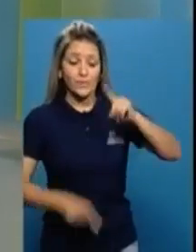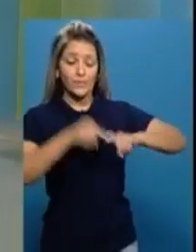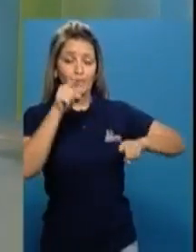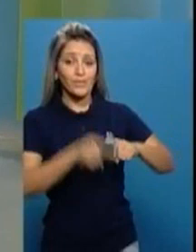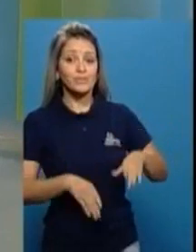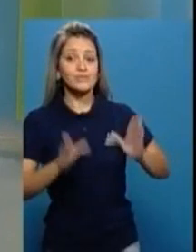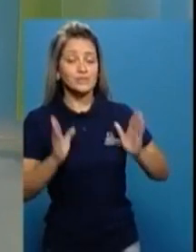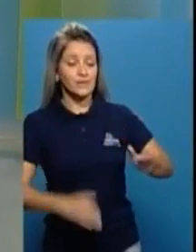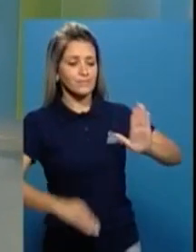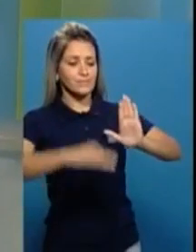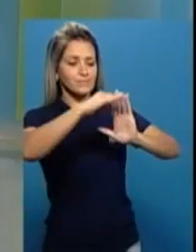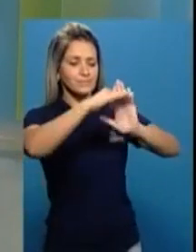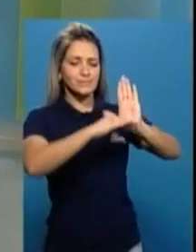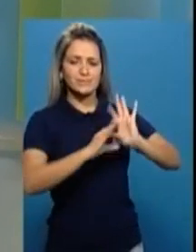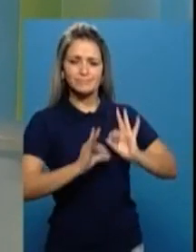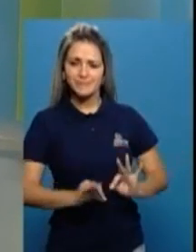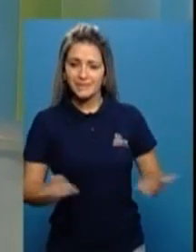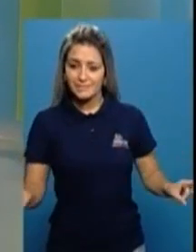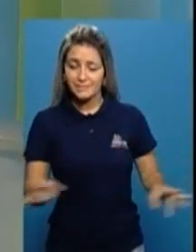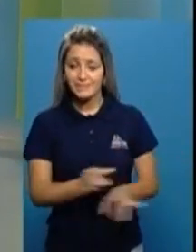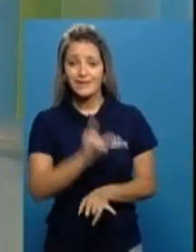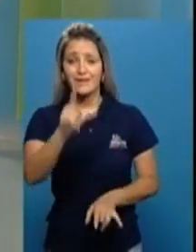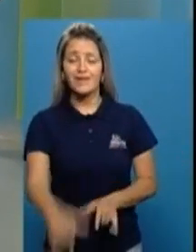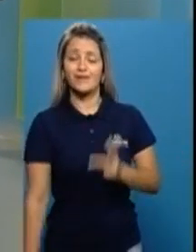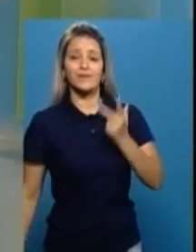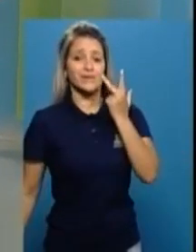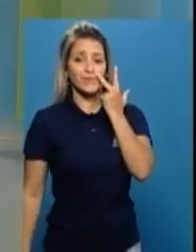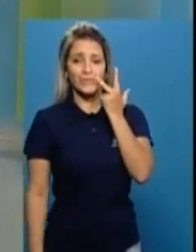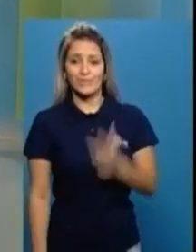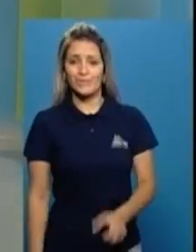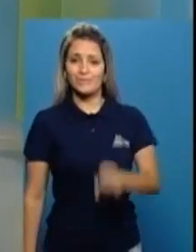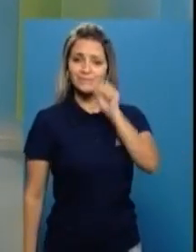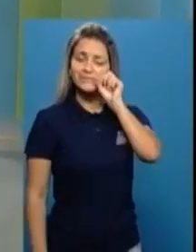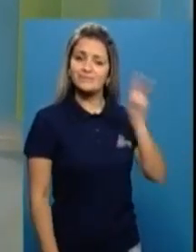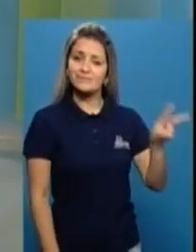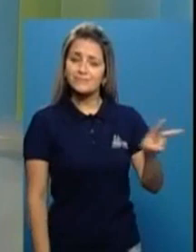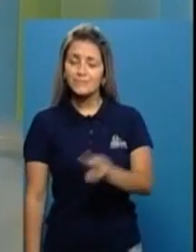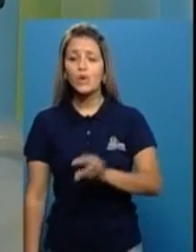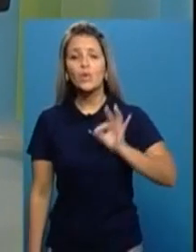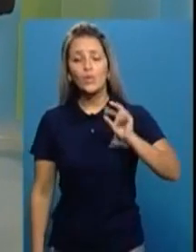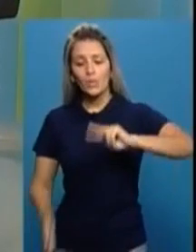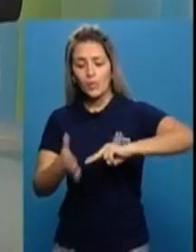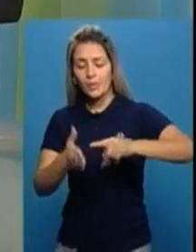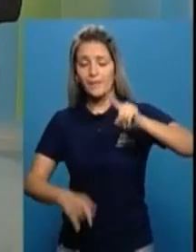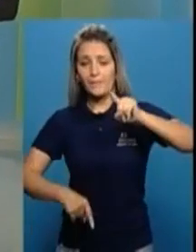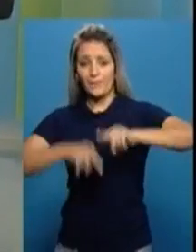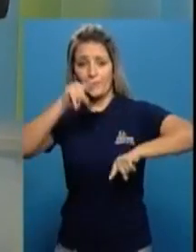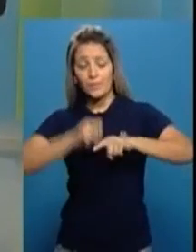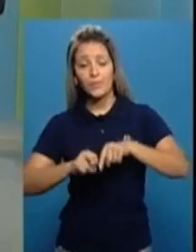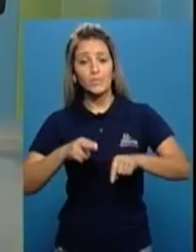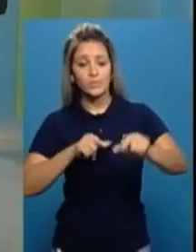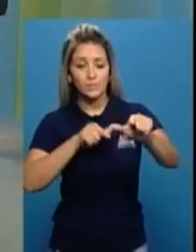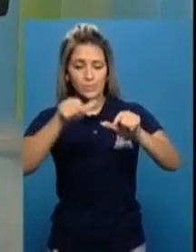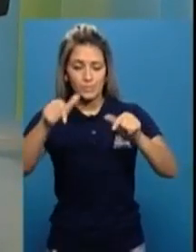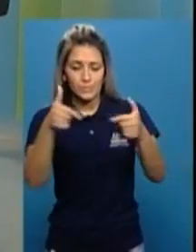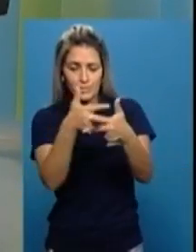produtos padronizados. São os mais comuns. São aqueles bens e serviços que apresentam alto